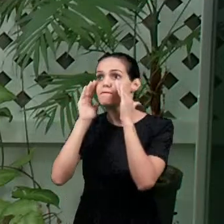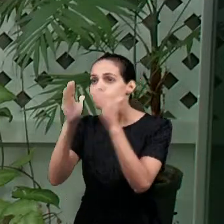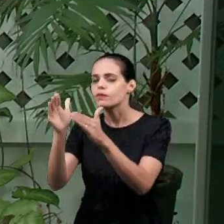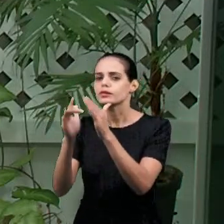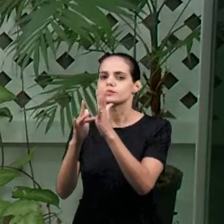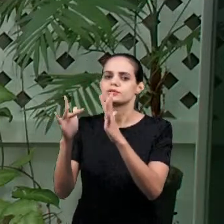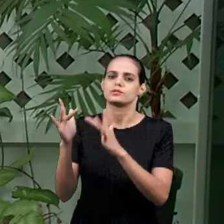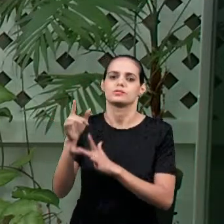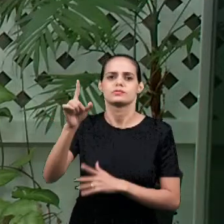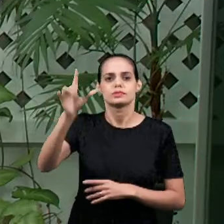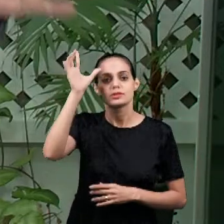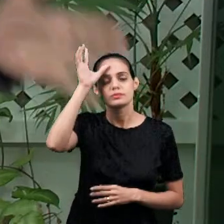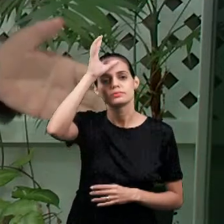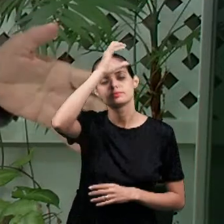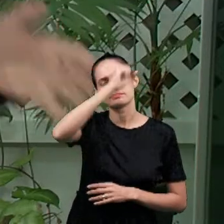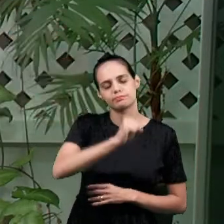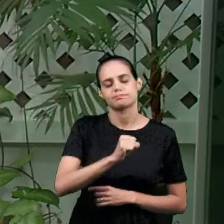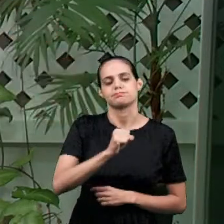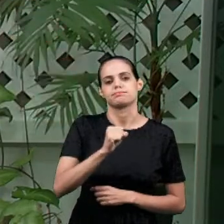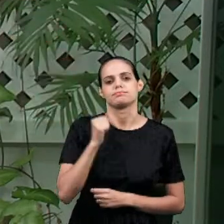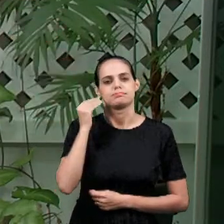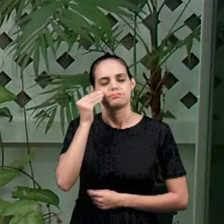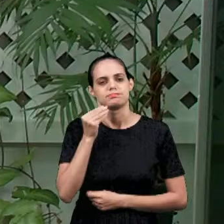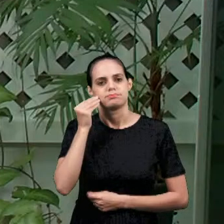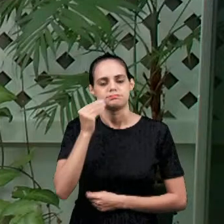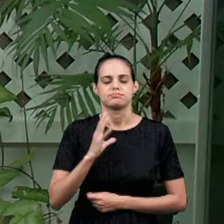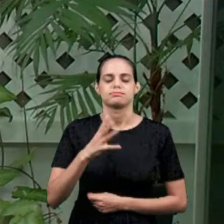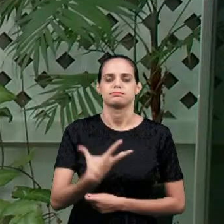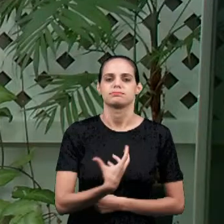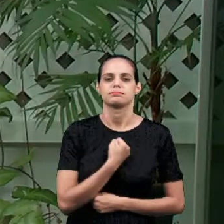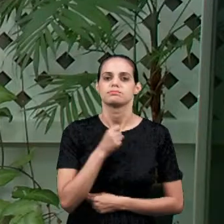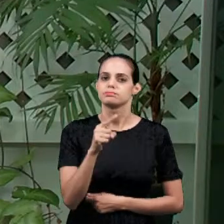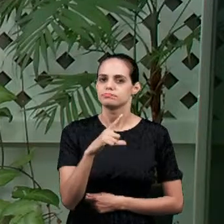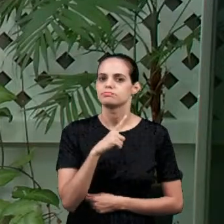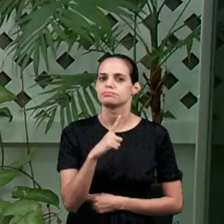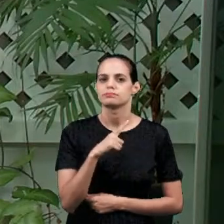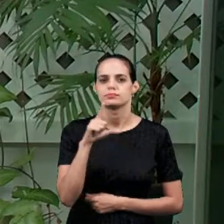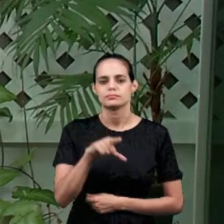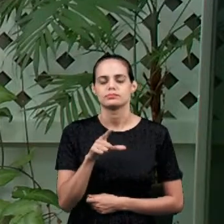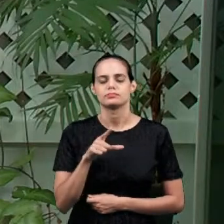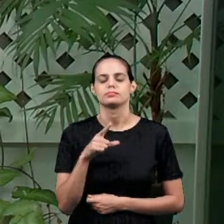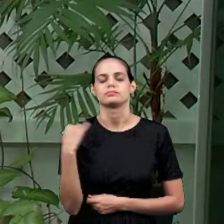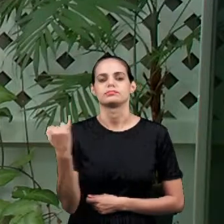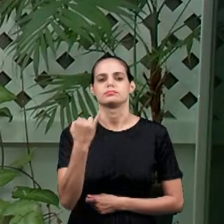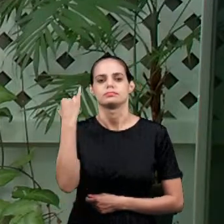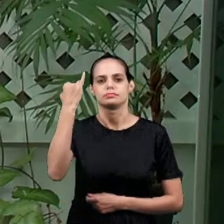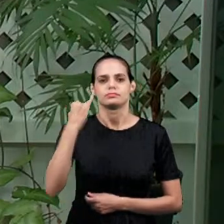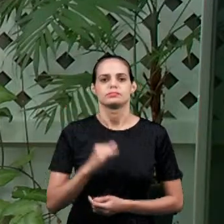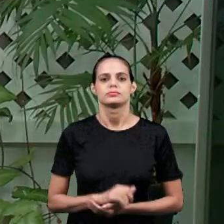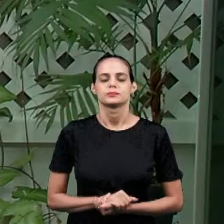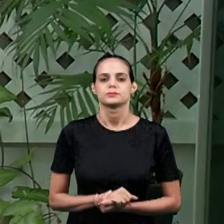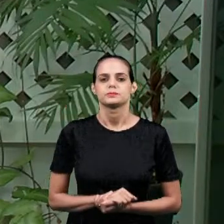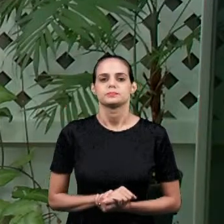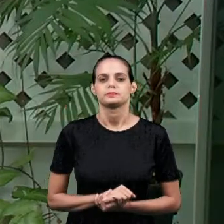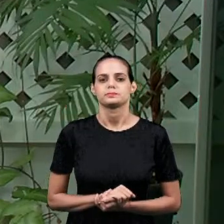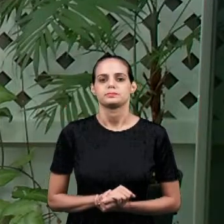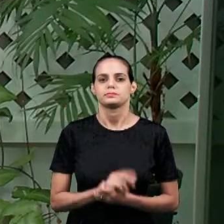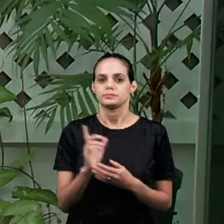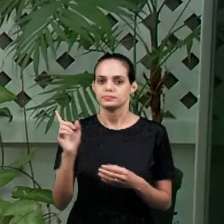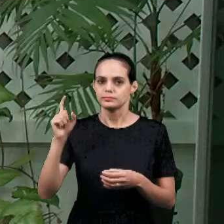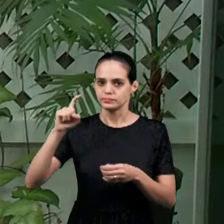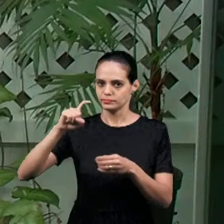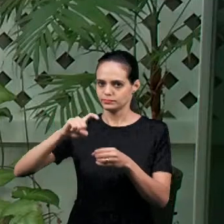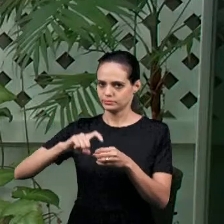aprendeu, da experiência que teve de salvação. Então, isso é muito importante. Mas vamos voltar então agora aqui